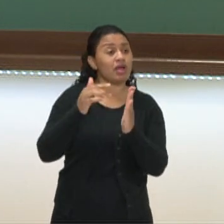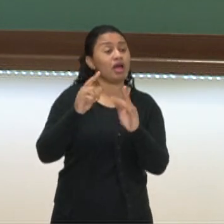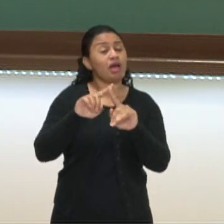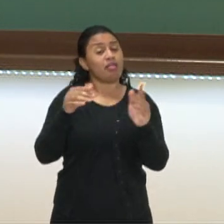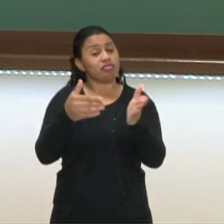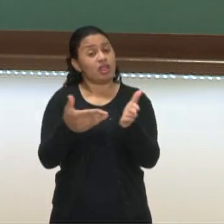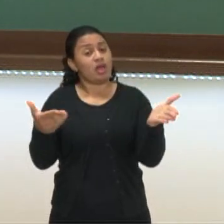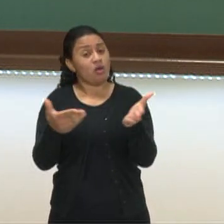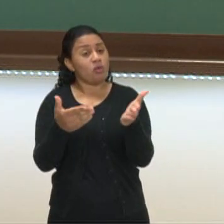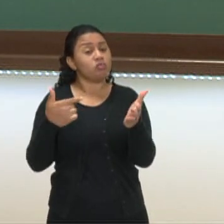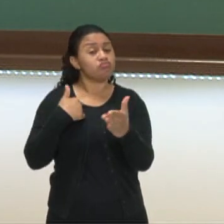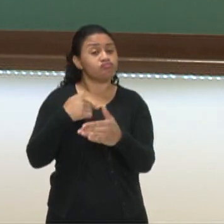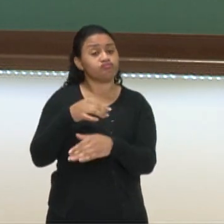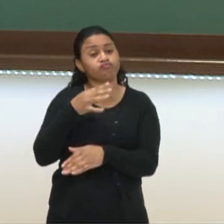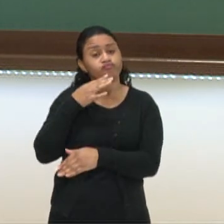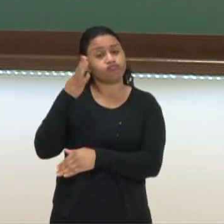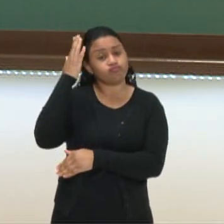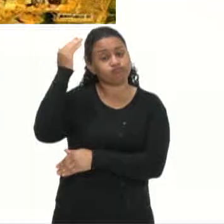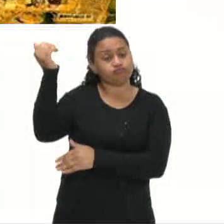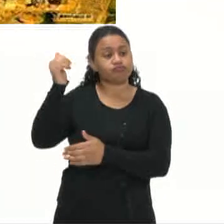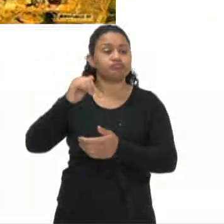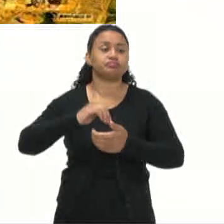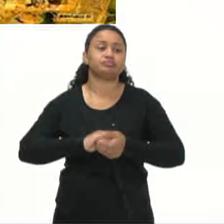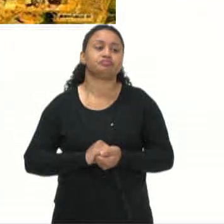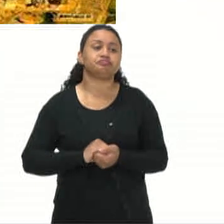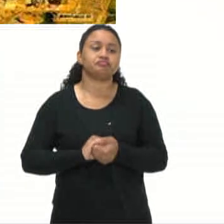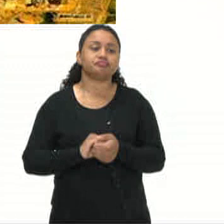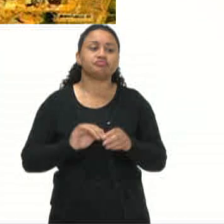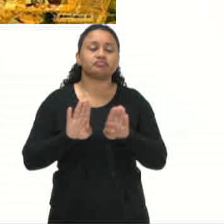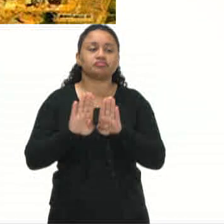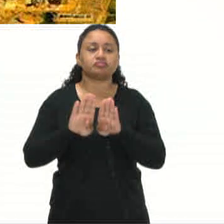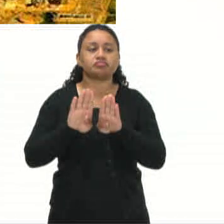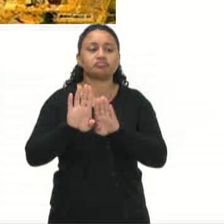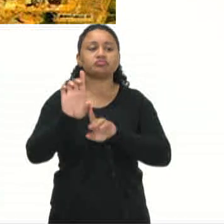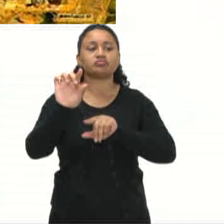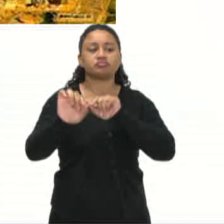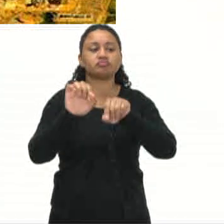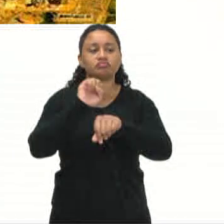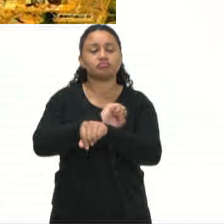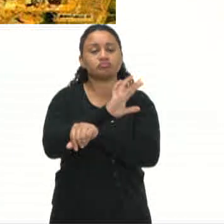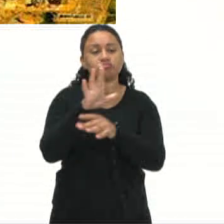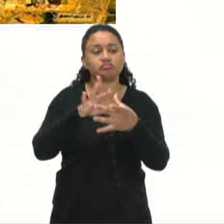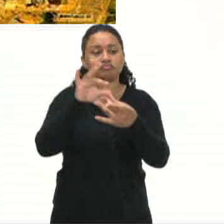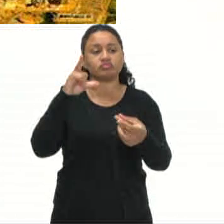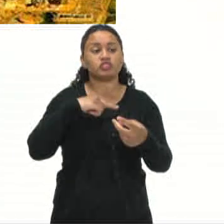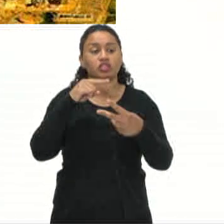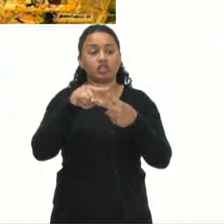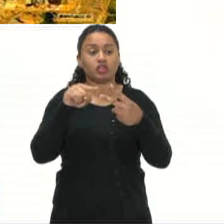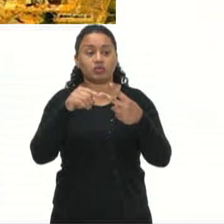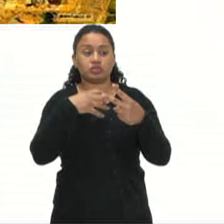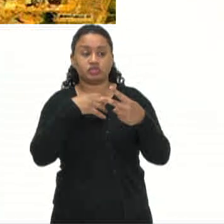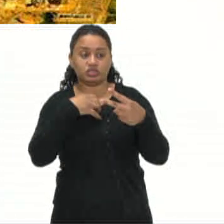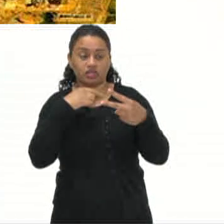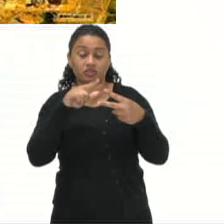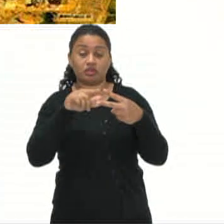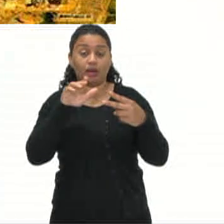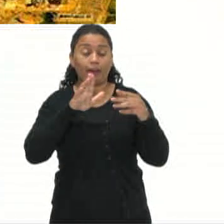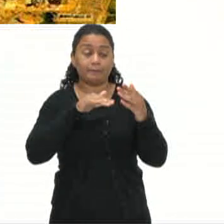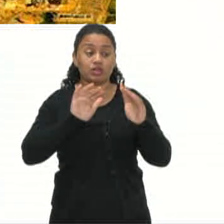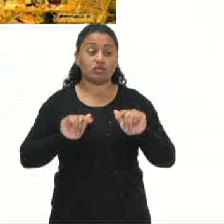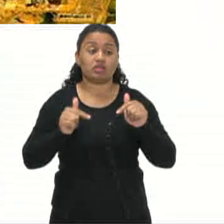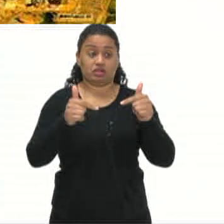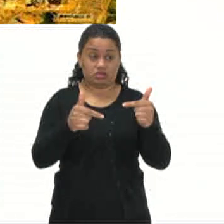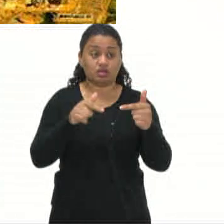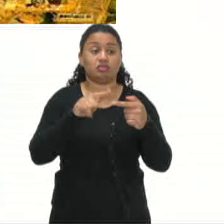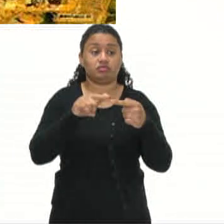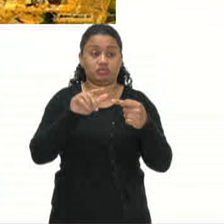conhecida. Dentro do expressionismo abstrato, agora nós temos dois estilos bem diferentes. Nós temos a pintura de ação, feita exatamente